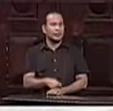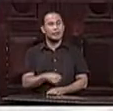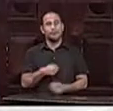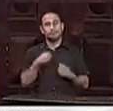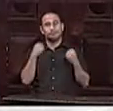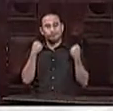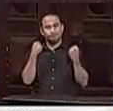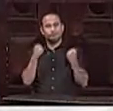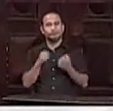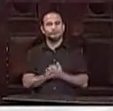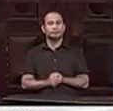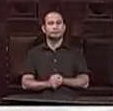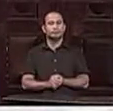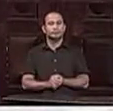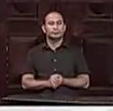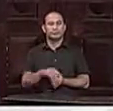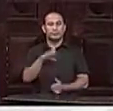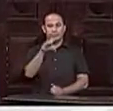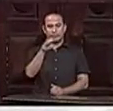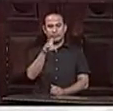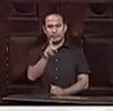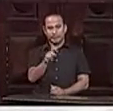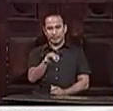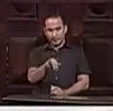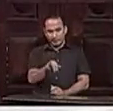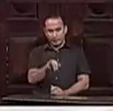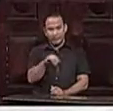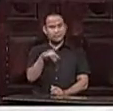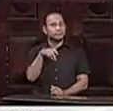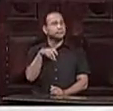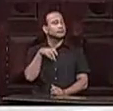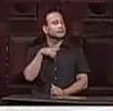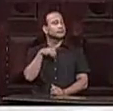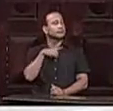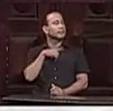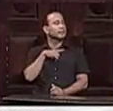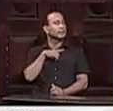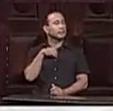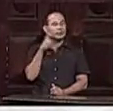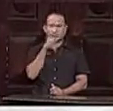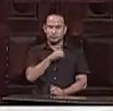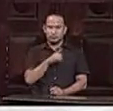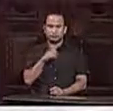torço para que essa CPI realmente tenha atingido os seus objetivos. Obrigado.